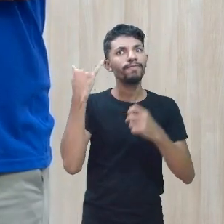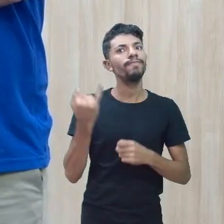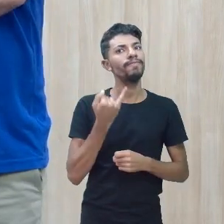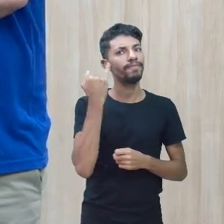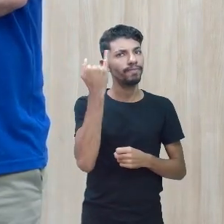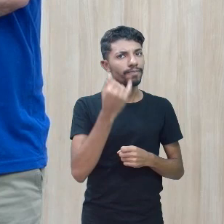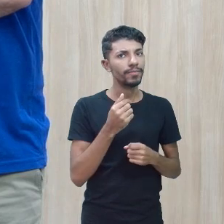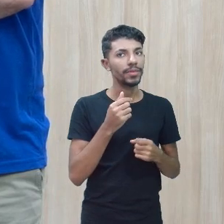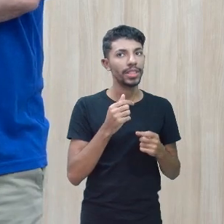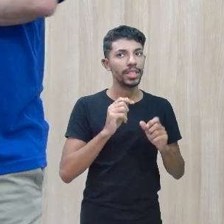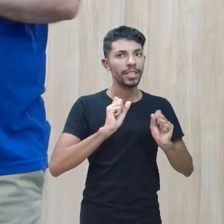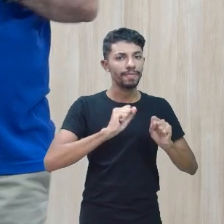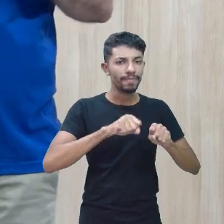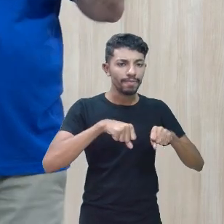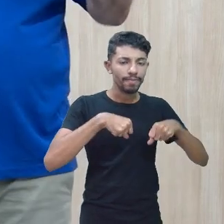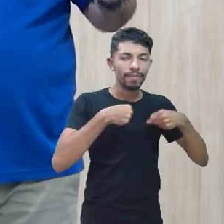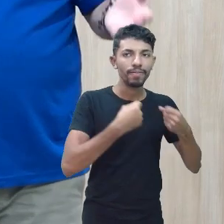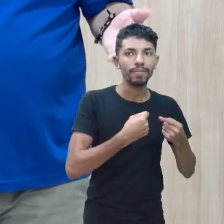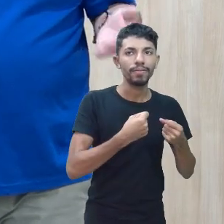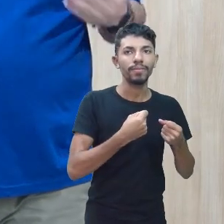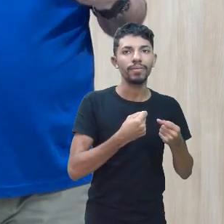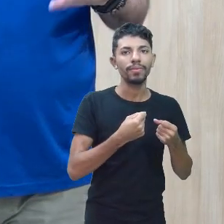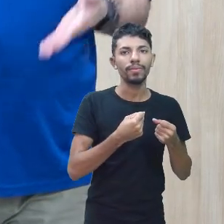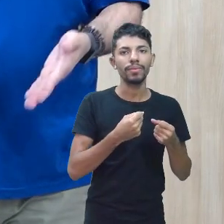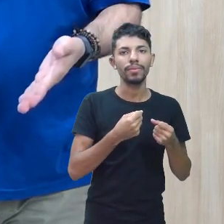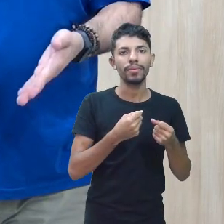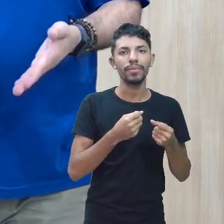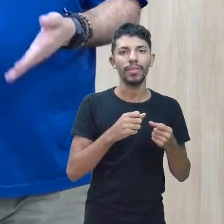não está participando, você vai ter os